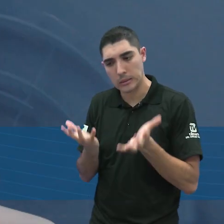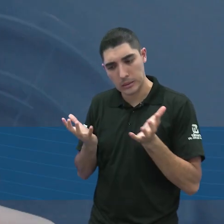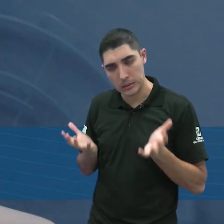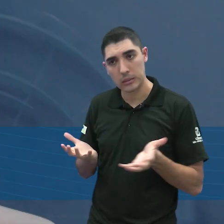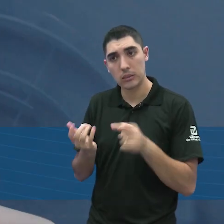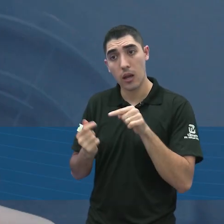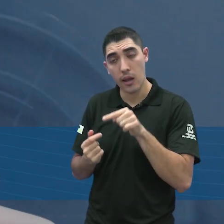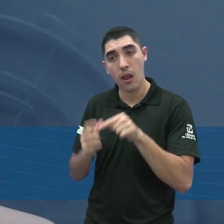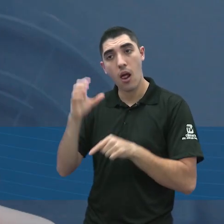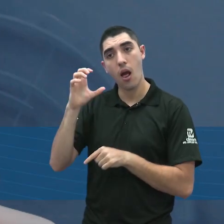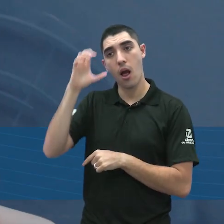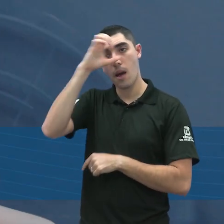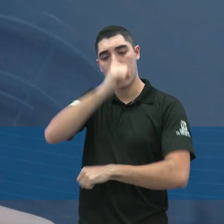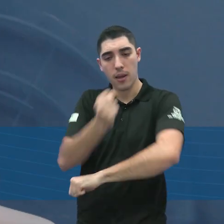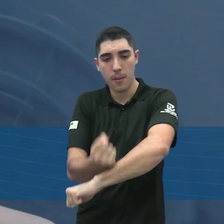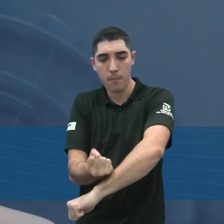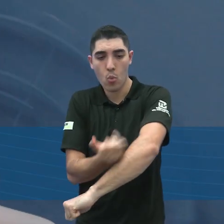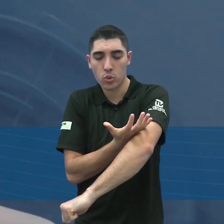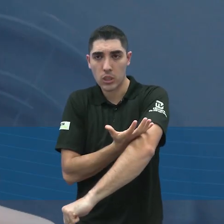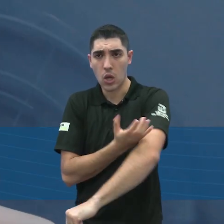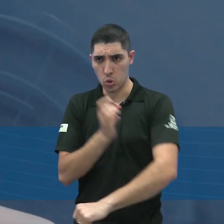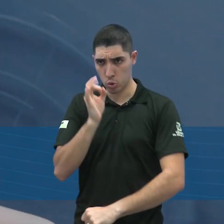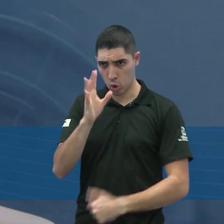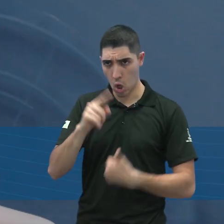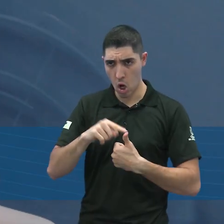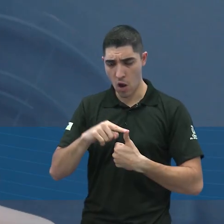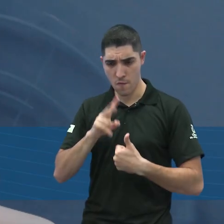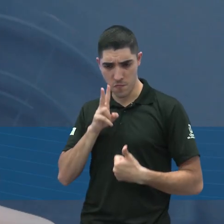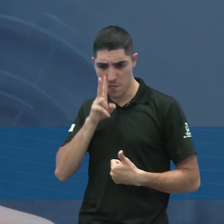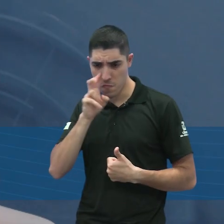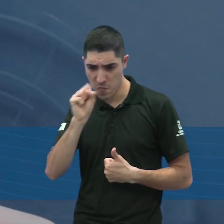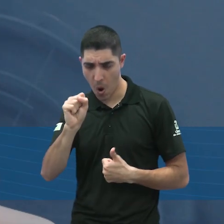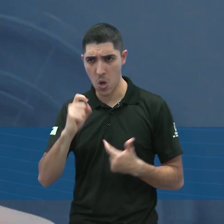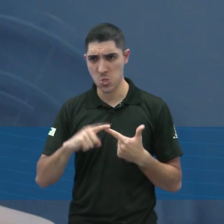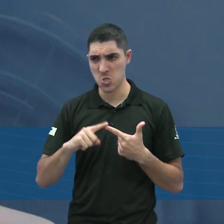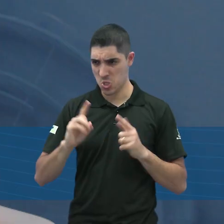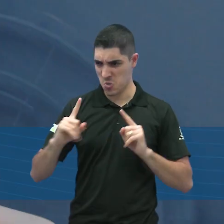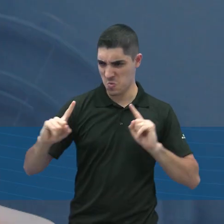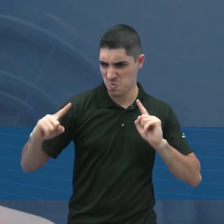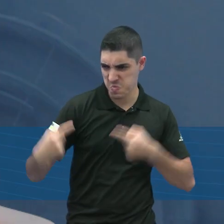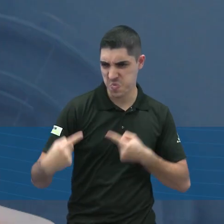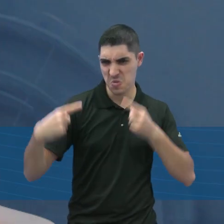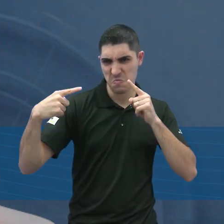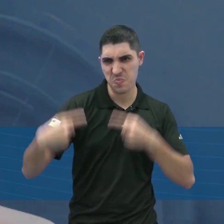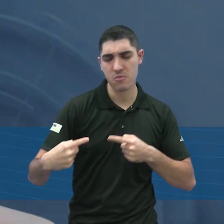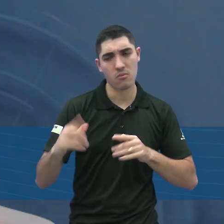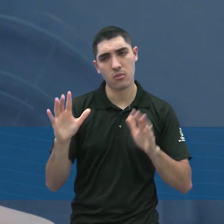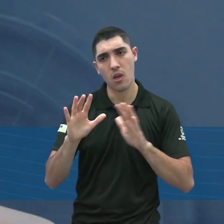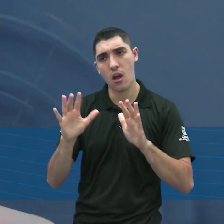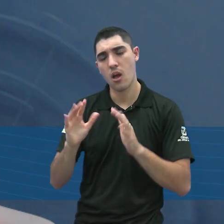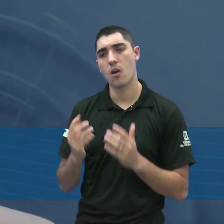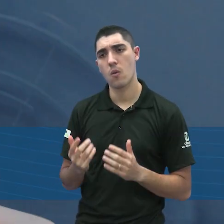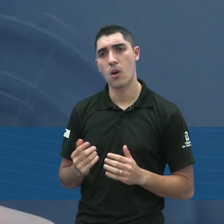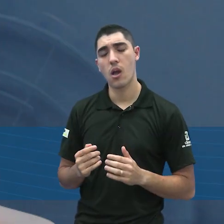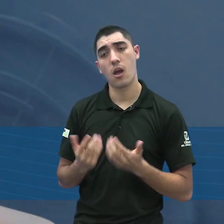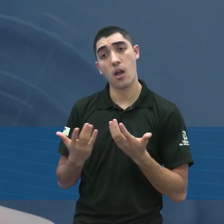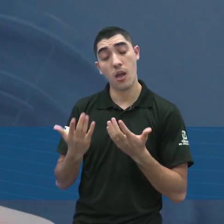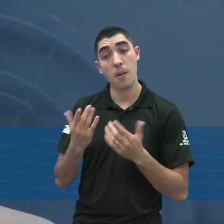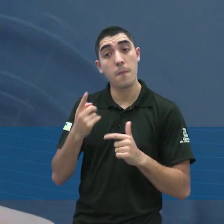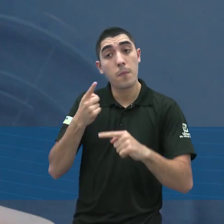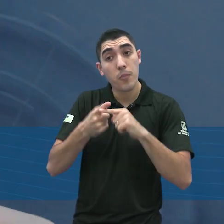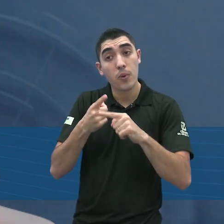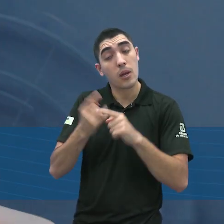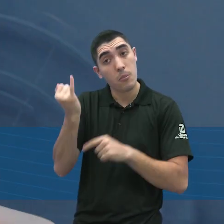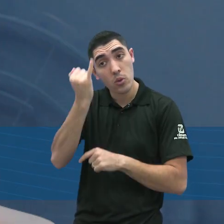incentivar emoções ali, não somente de força, de disputa, né, nesse sentido.